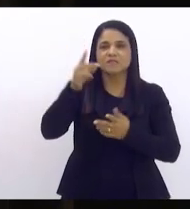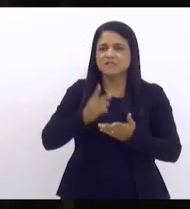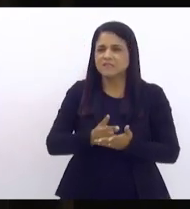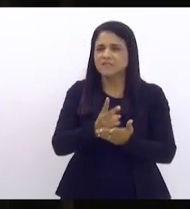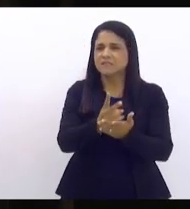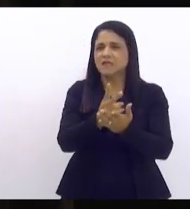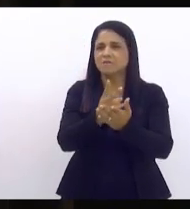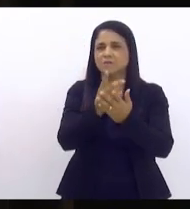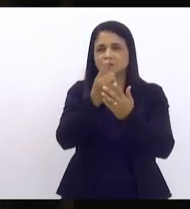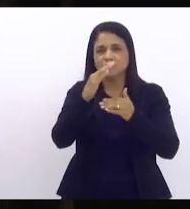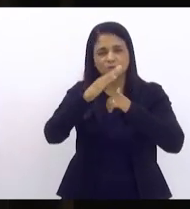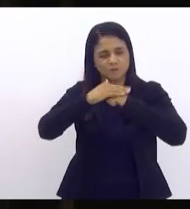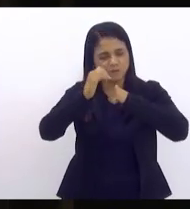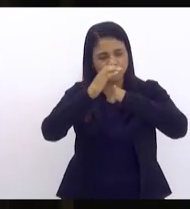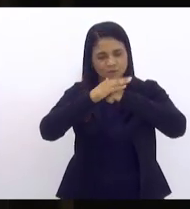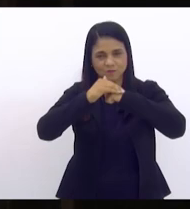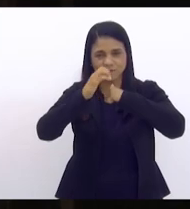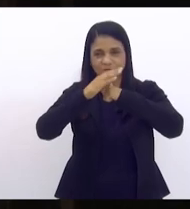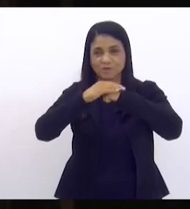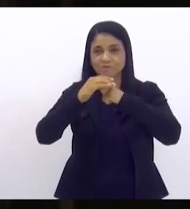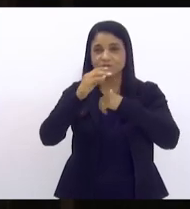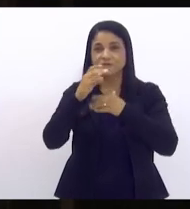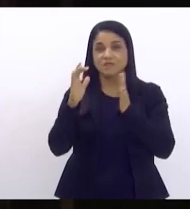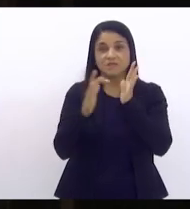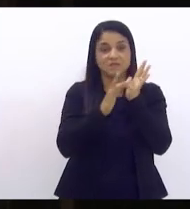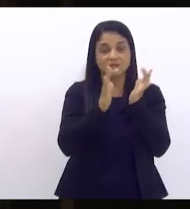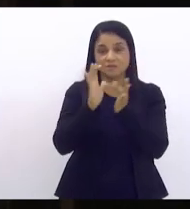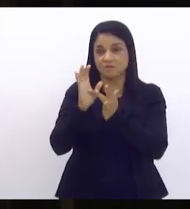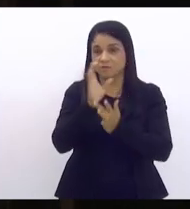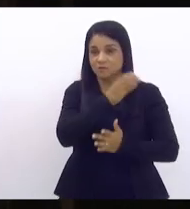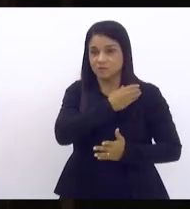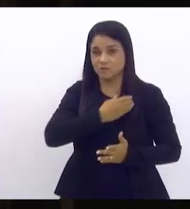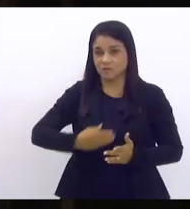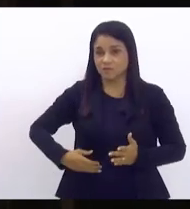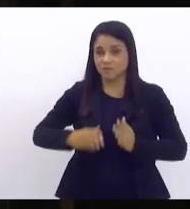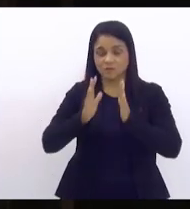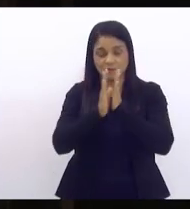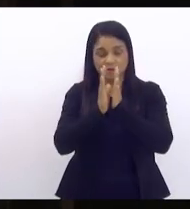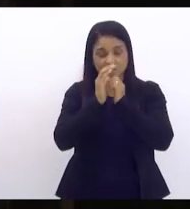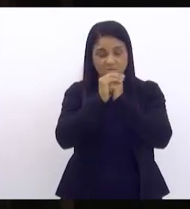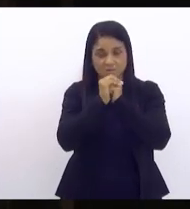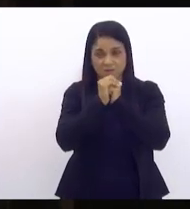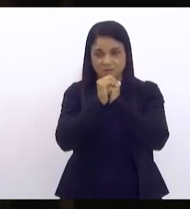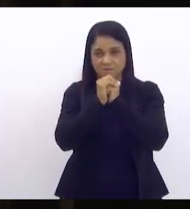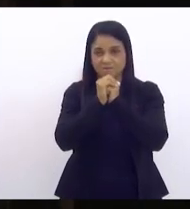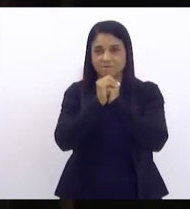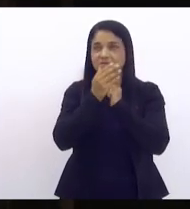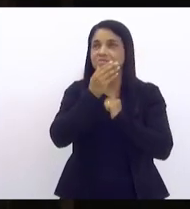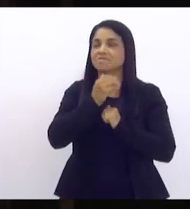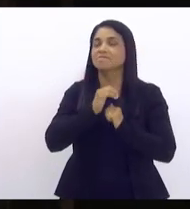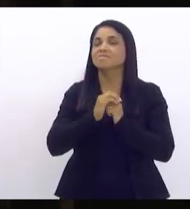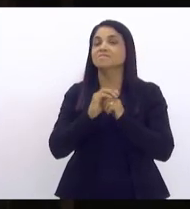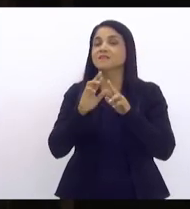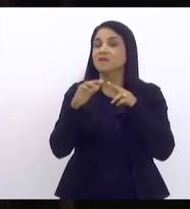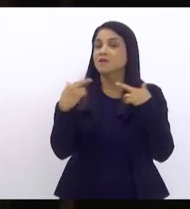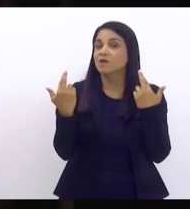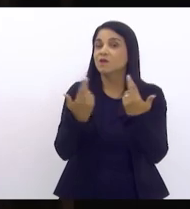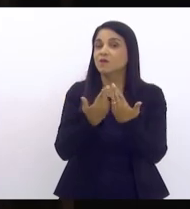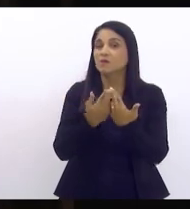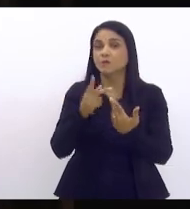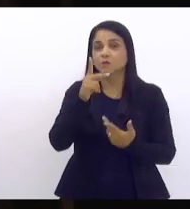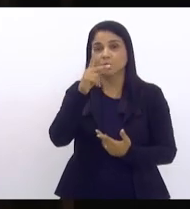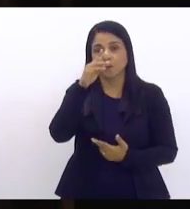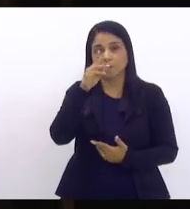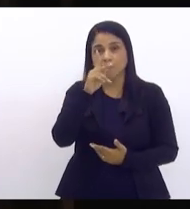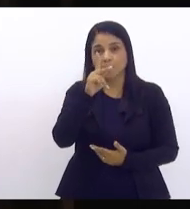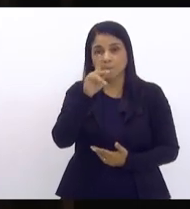consolação. Por Cristo nosso Senhor. Amém. Estamos reunidos em nome do